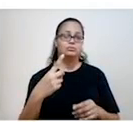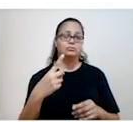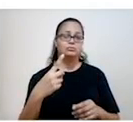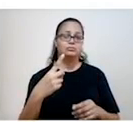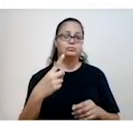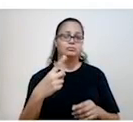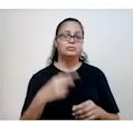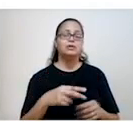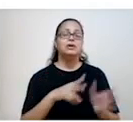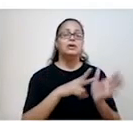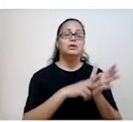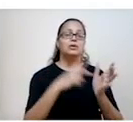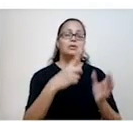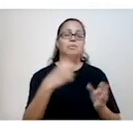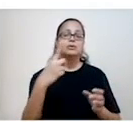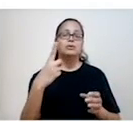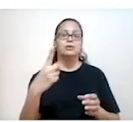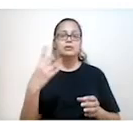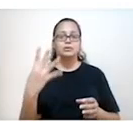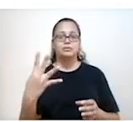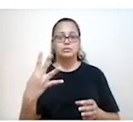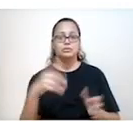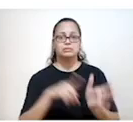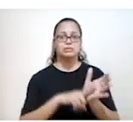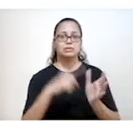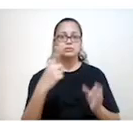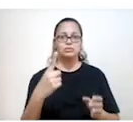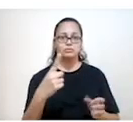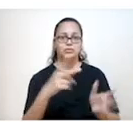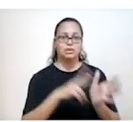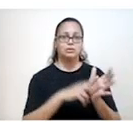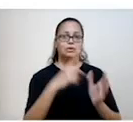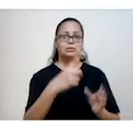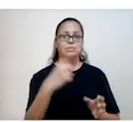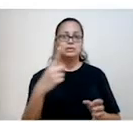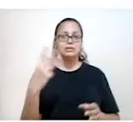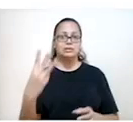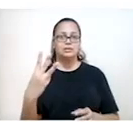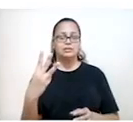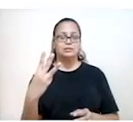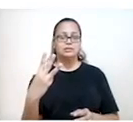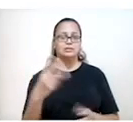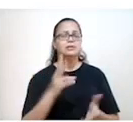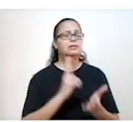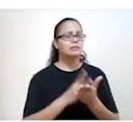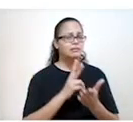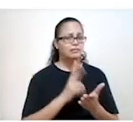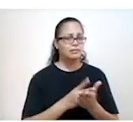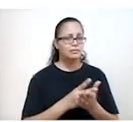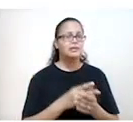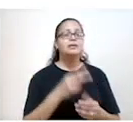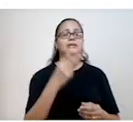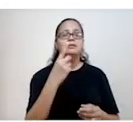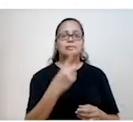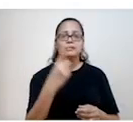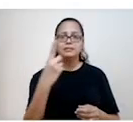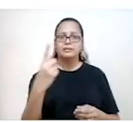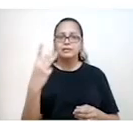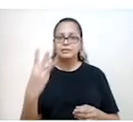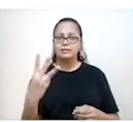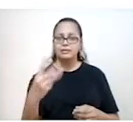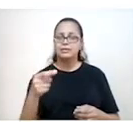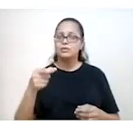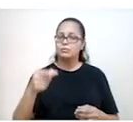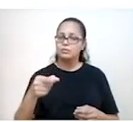vezes 57, 114. 114 menos 1, 113. Então vai ter 113 bolinhas na